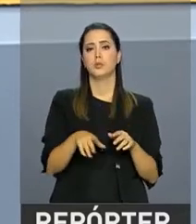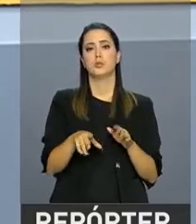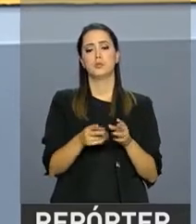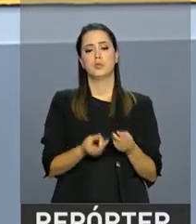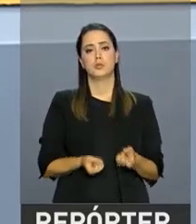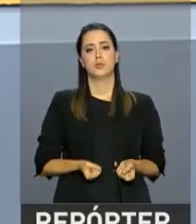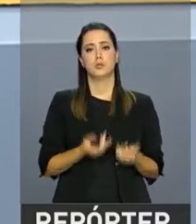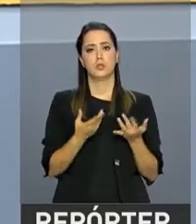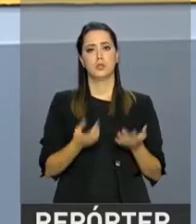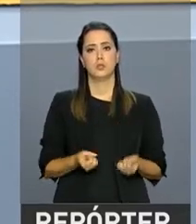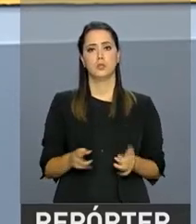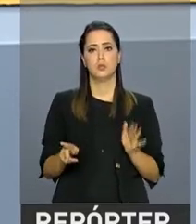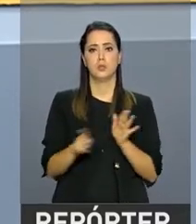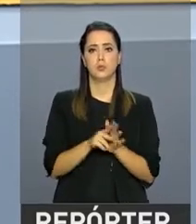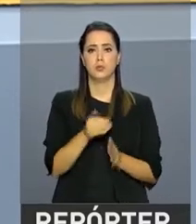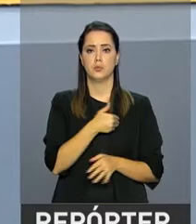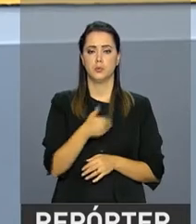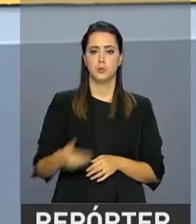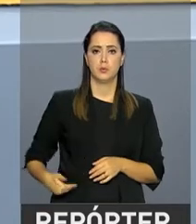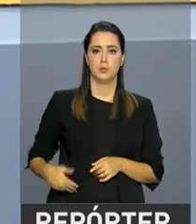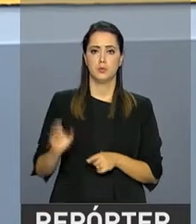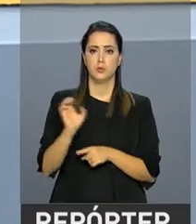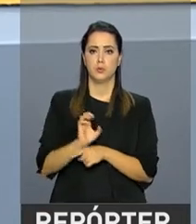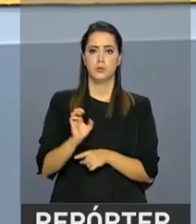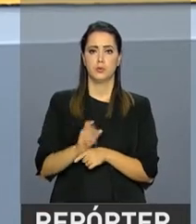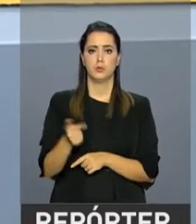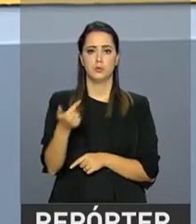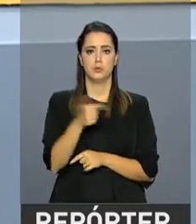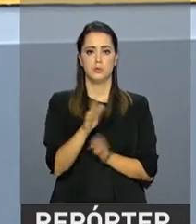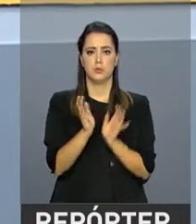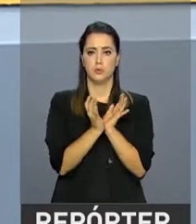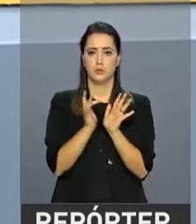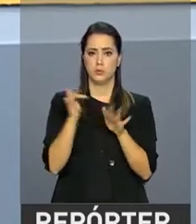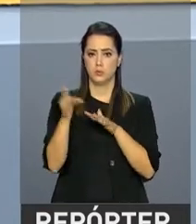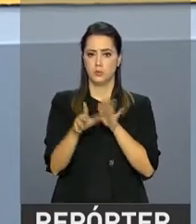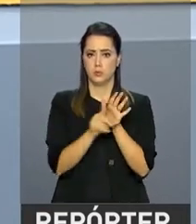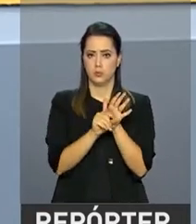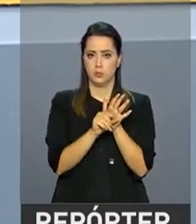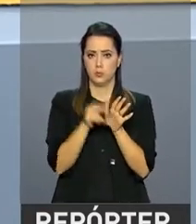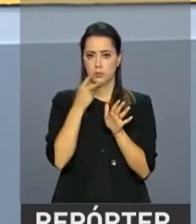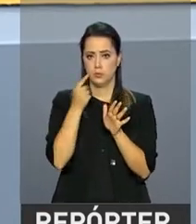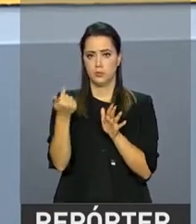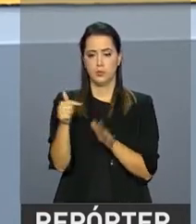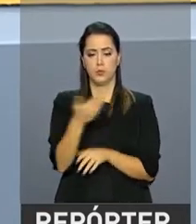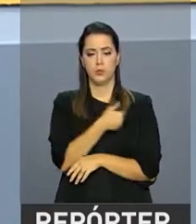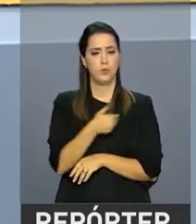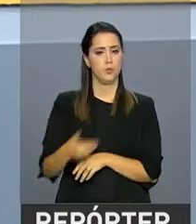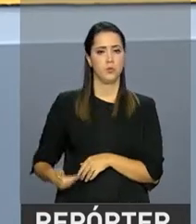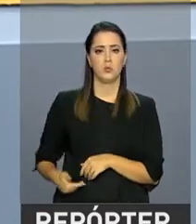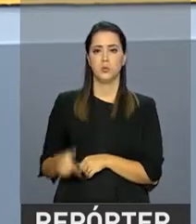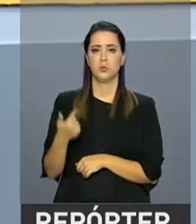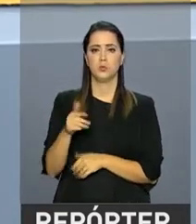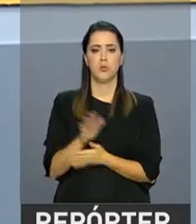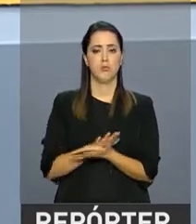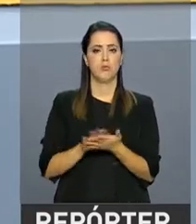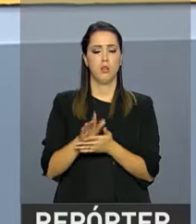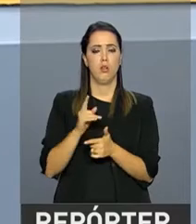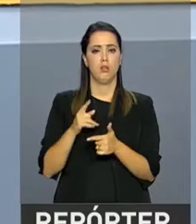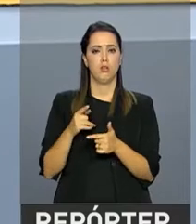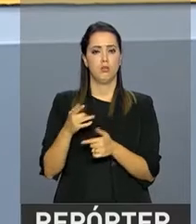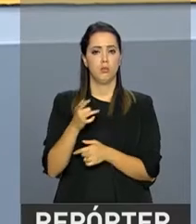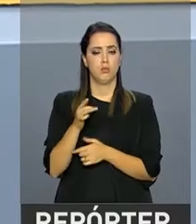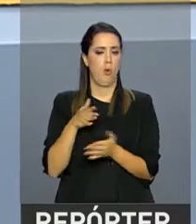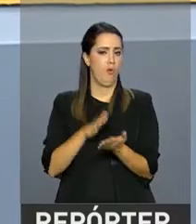do governo do estado e em outra postagem o presidente afirmou que o governo não foge das grandes questões nacionais